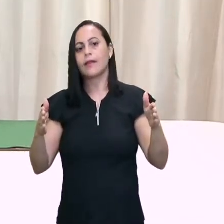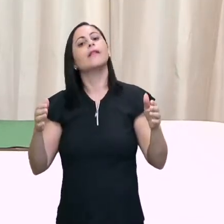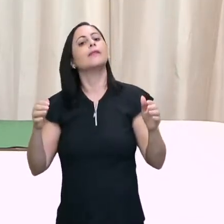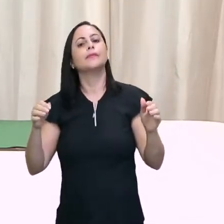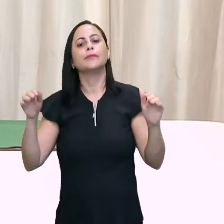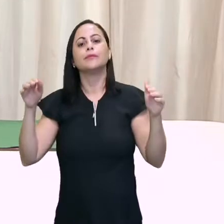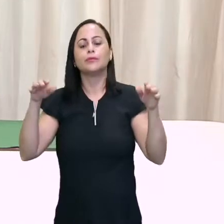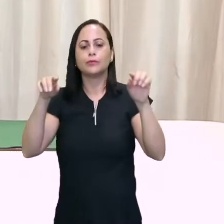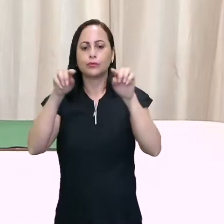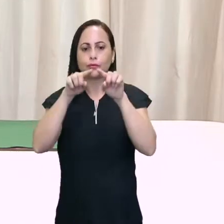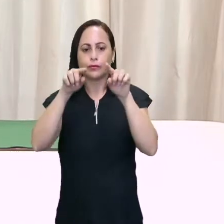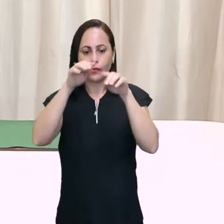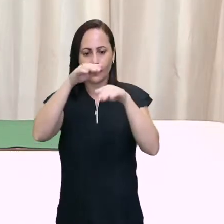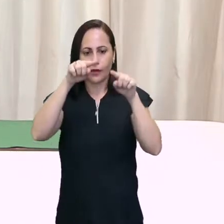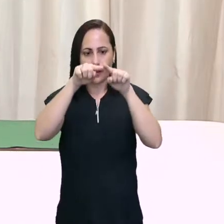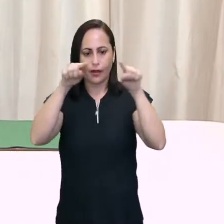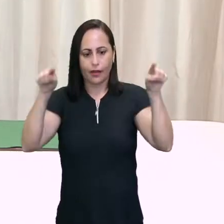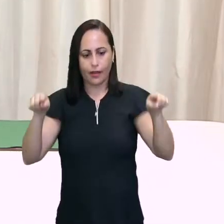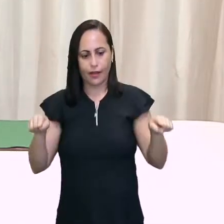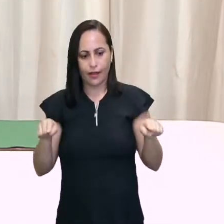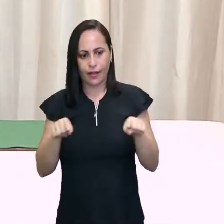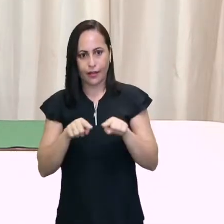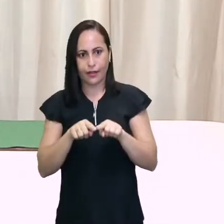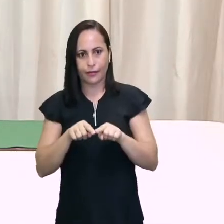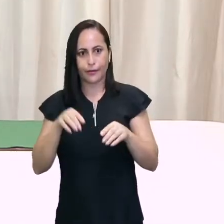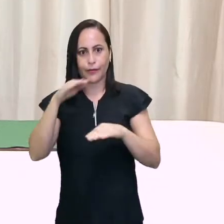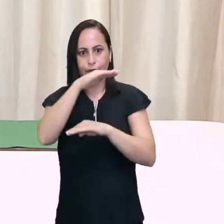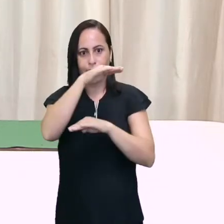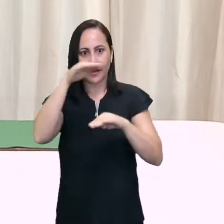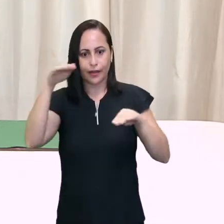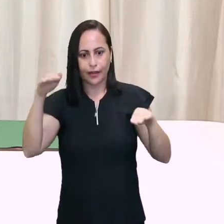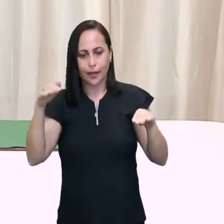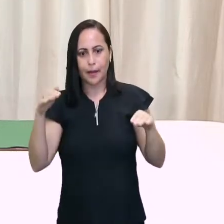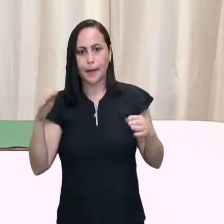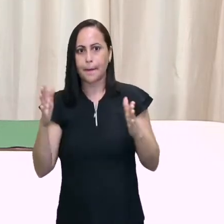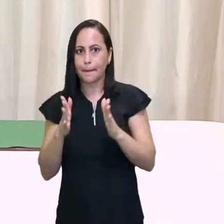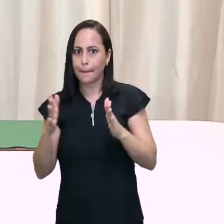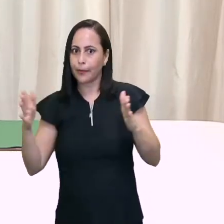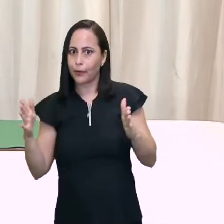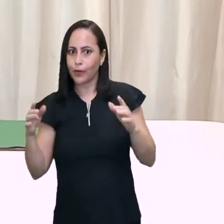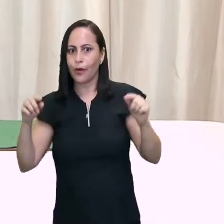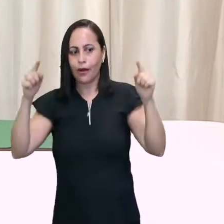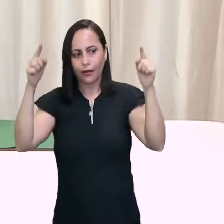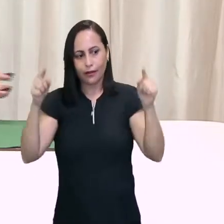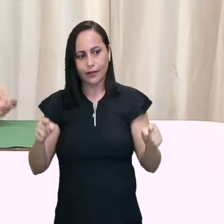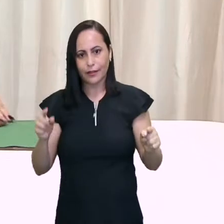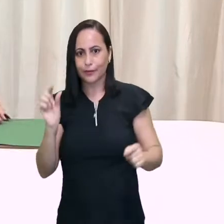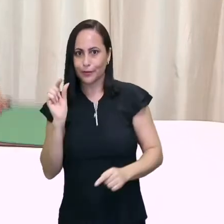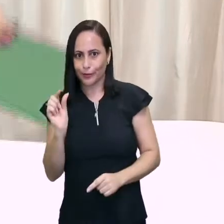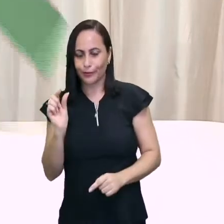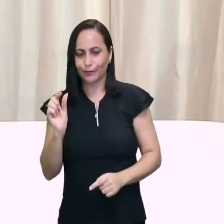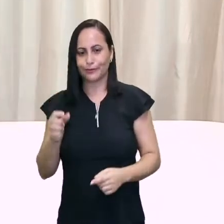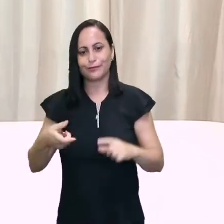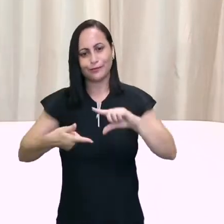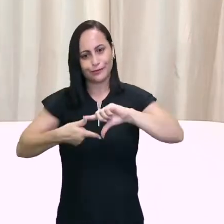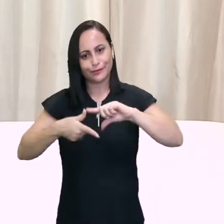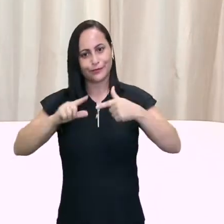maiores e dois lados menores. Estas são as formas geométricas.